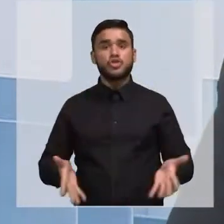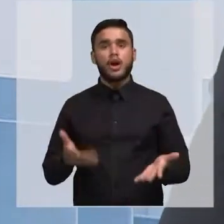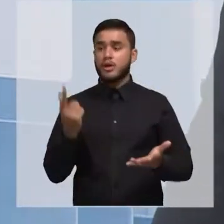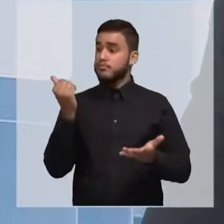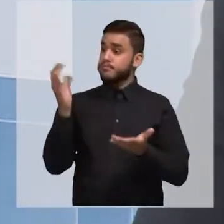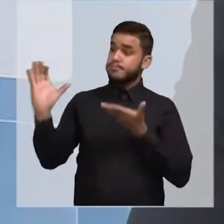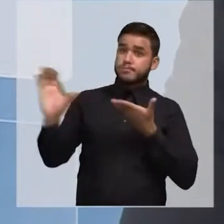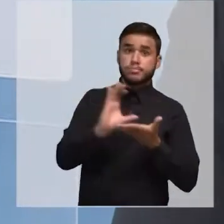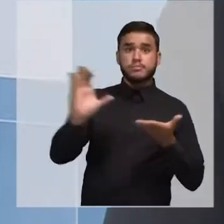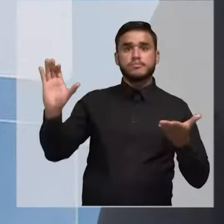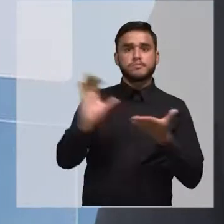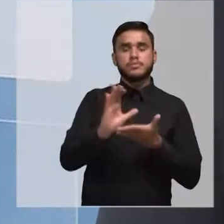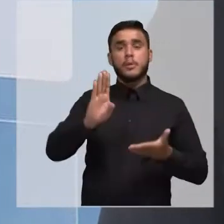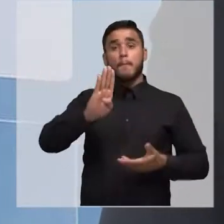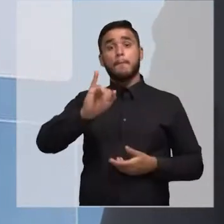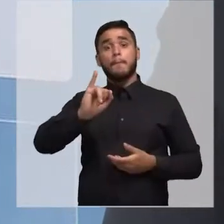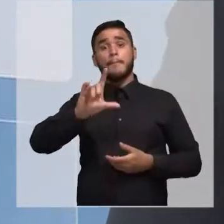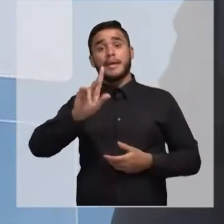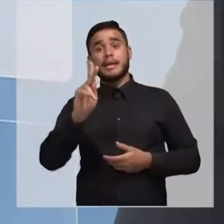erário.